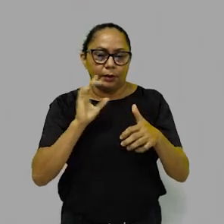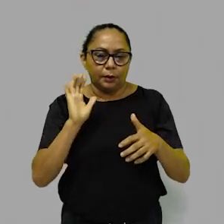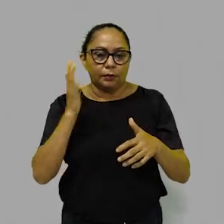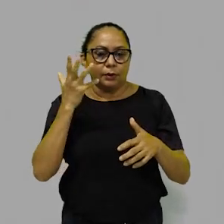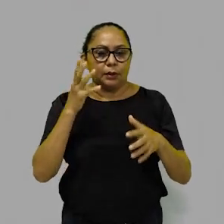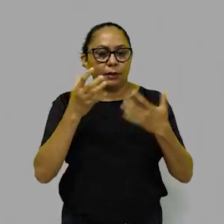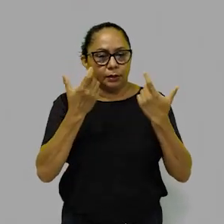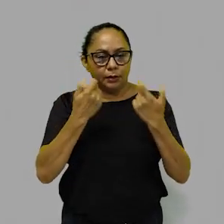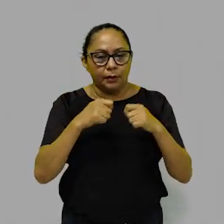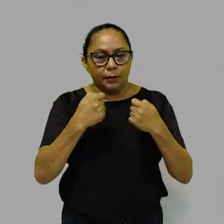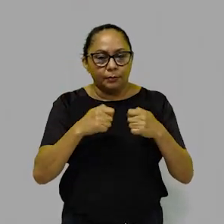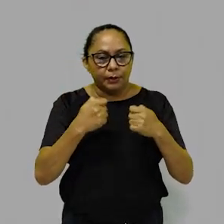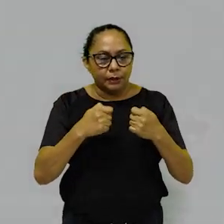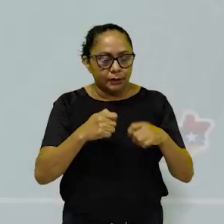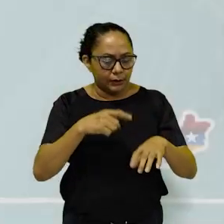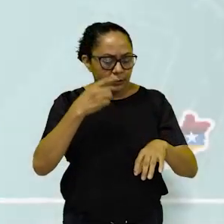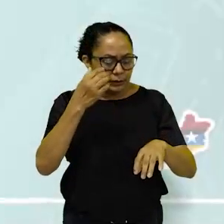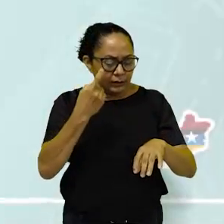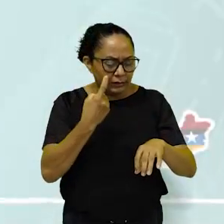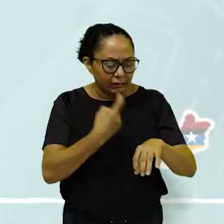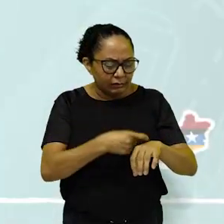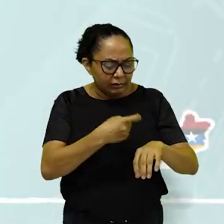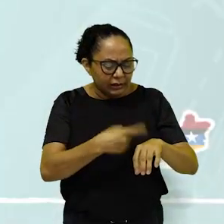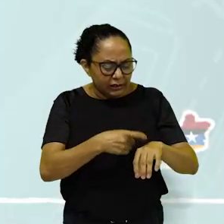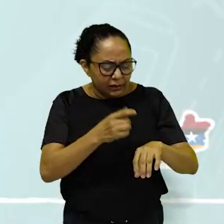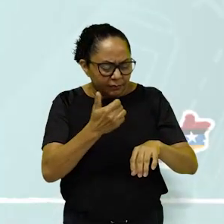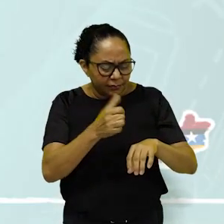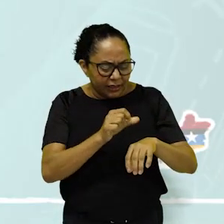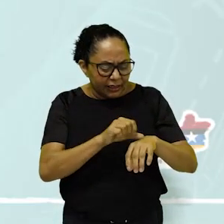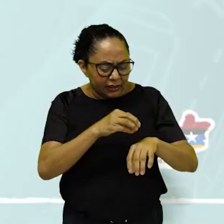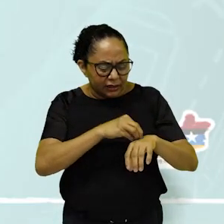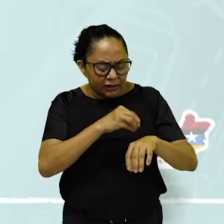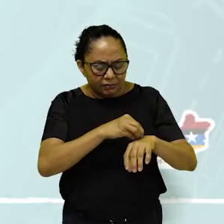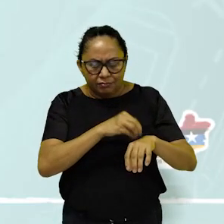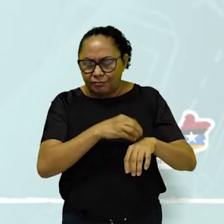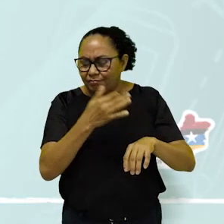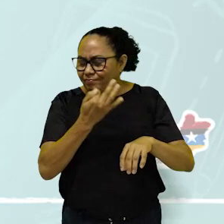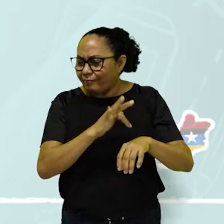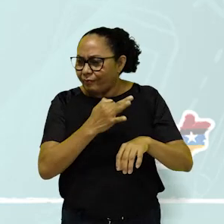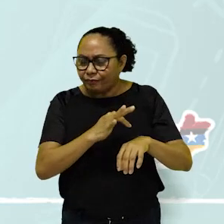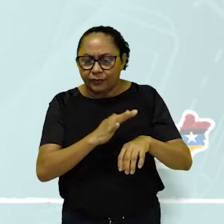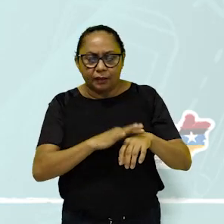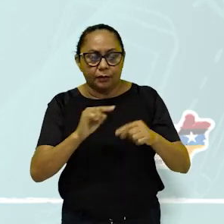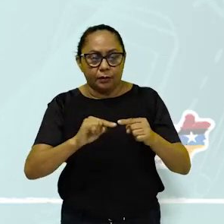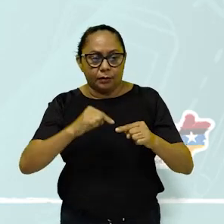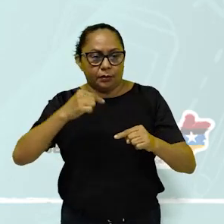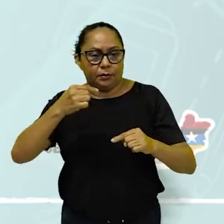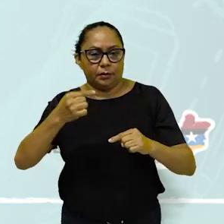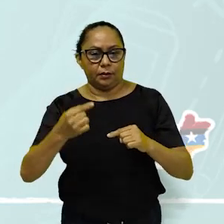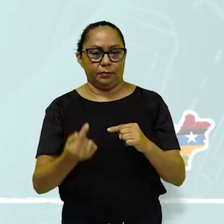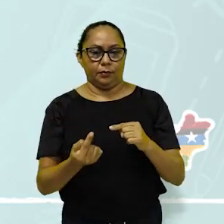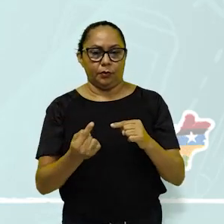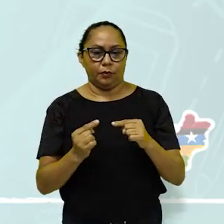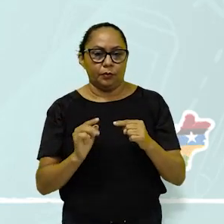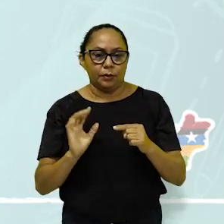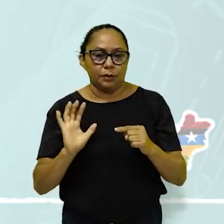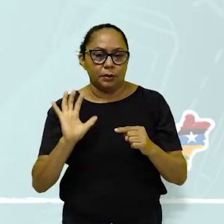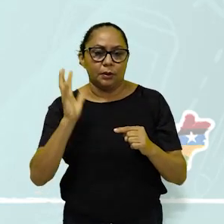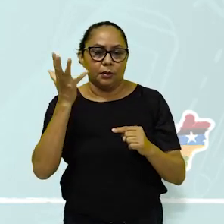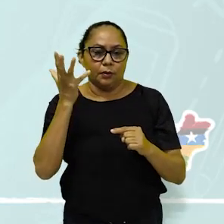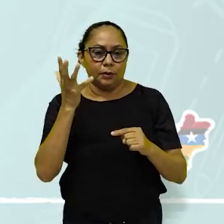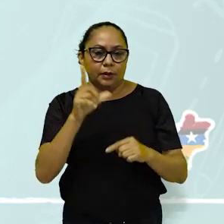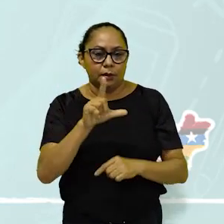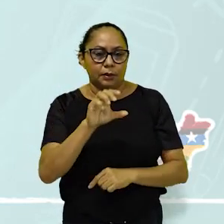ter lesão tecidual, tá? Depois que ocorre a lesão